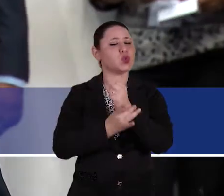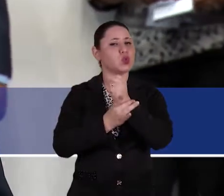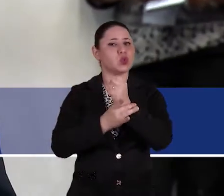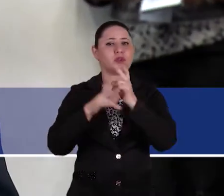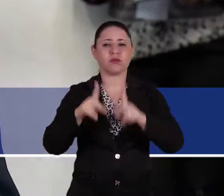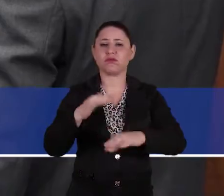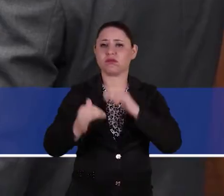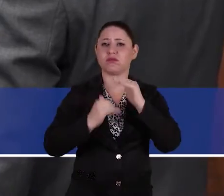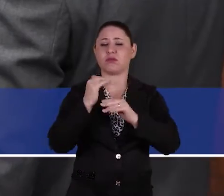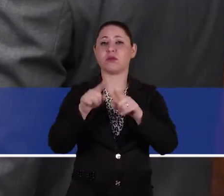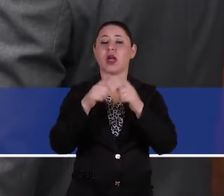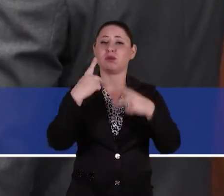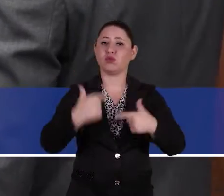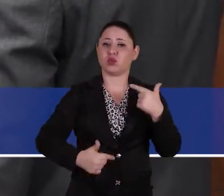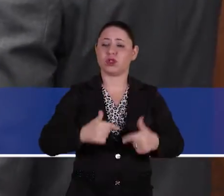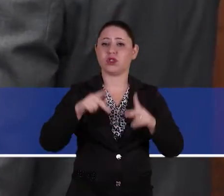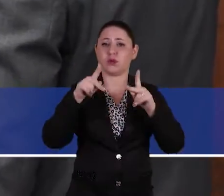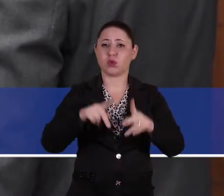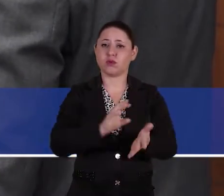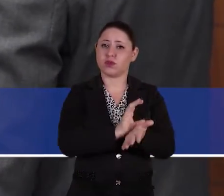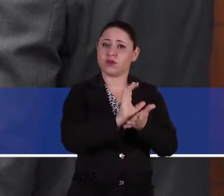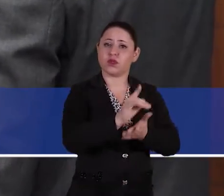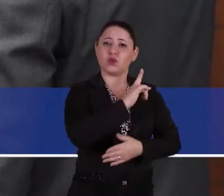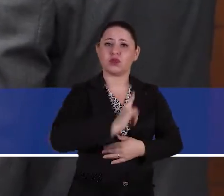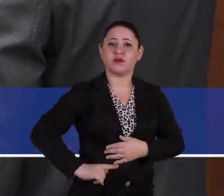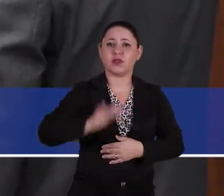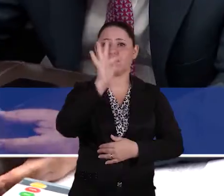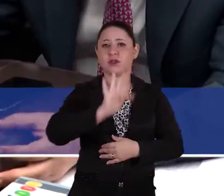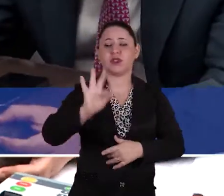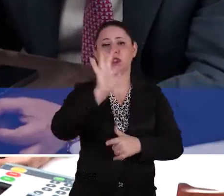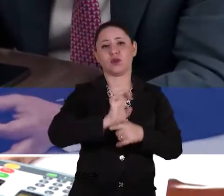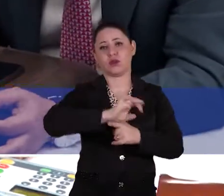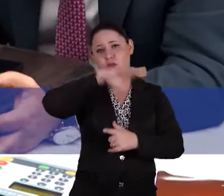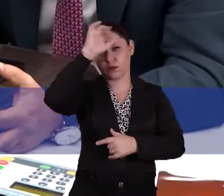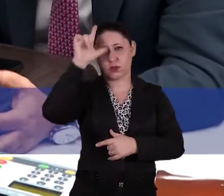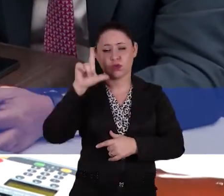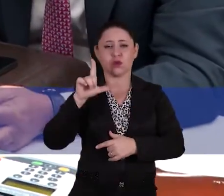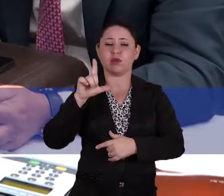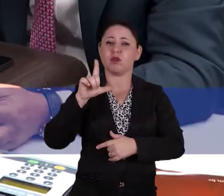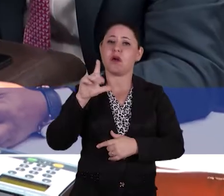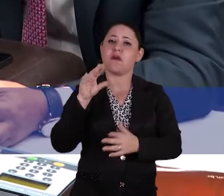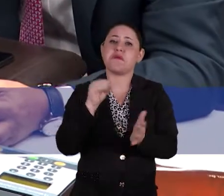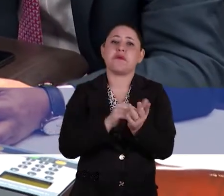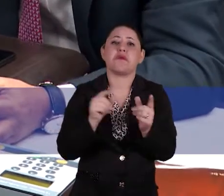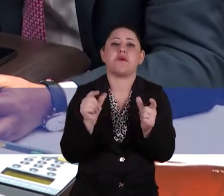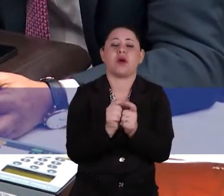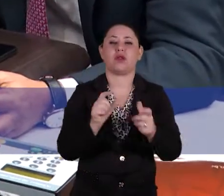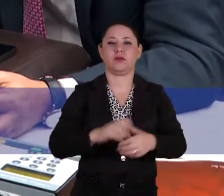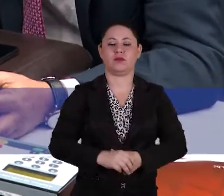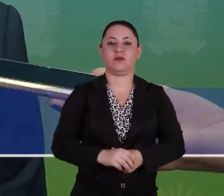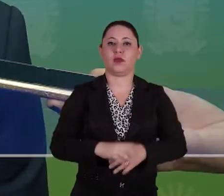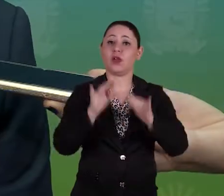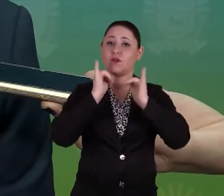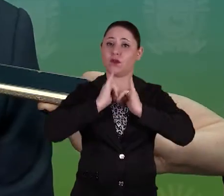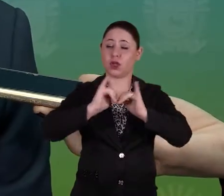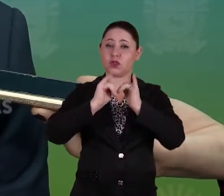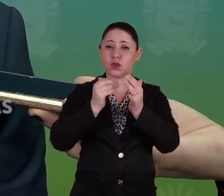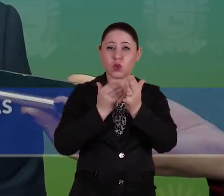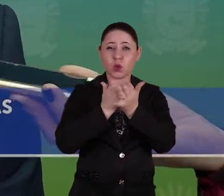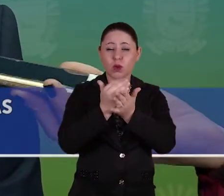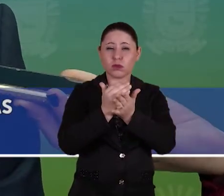segurança pública, mas que a política pública de investimentos do governo federal em Mato Grosso do Sul é insuficiente. Foram